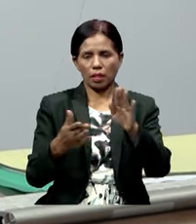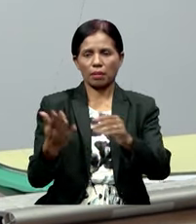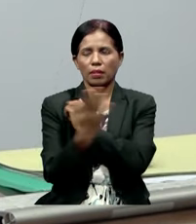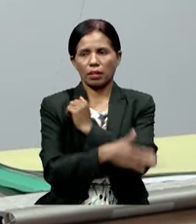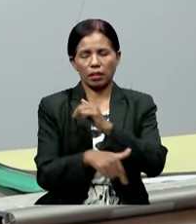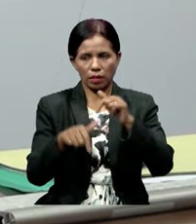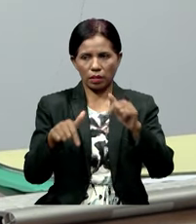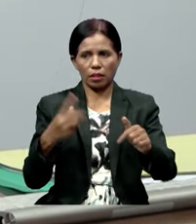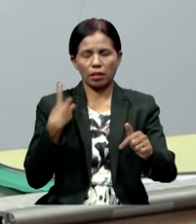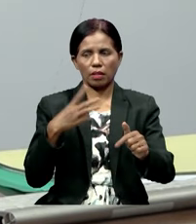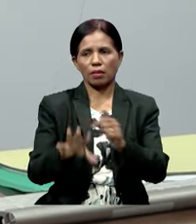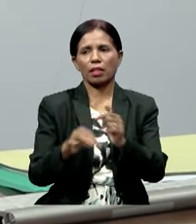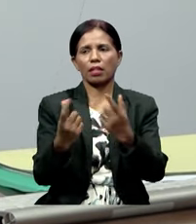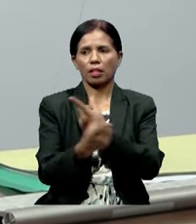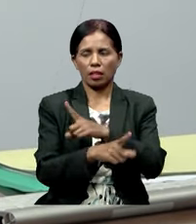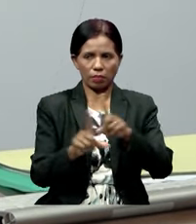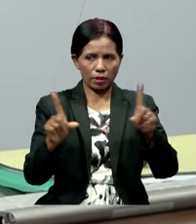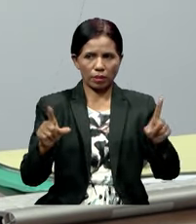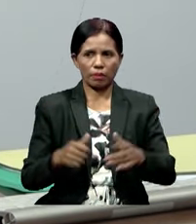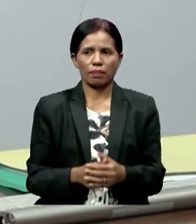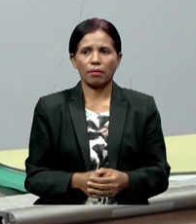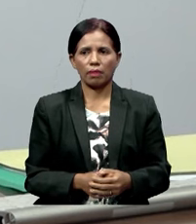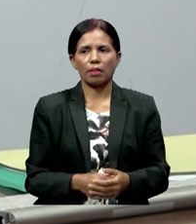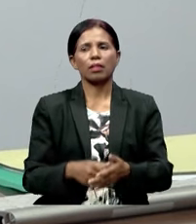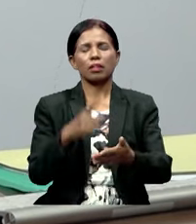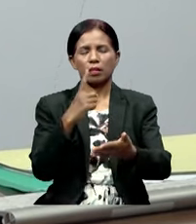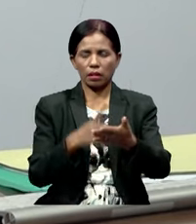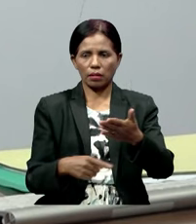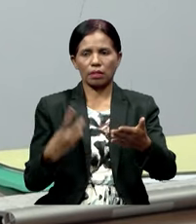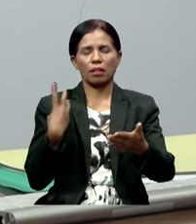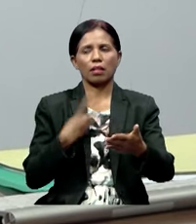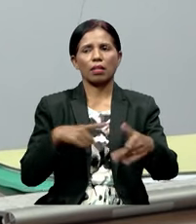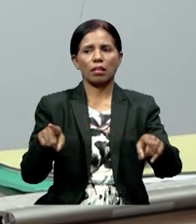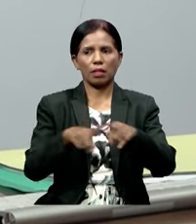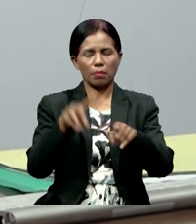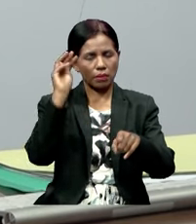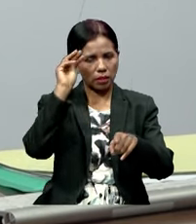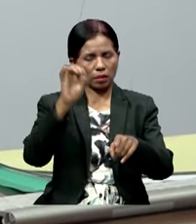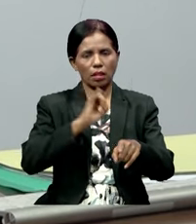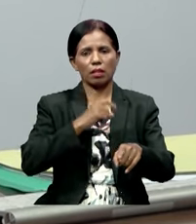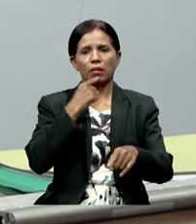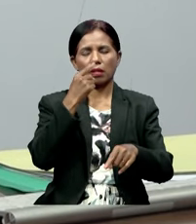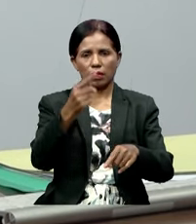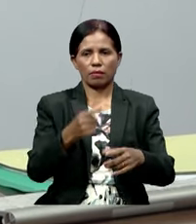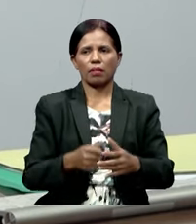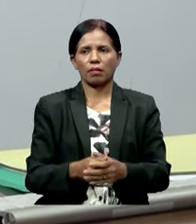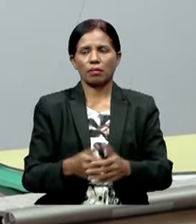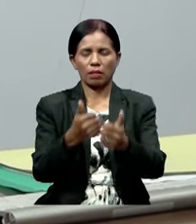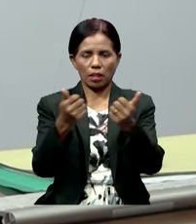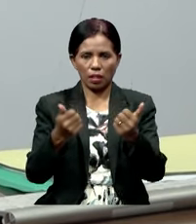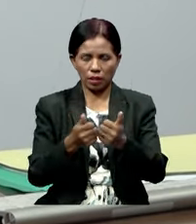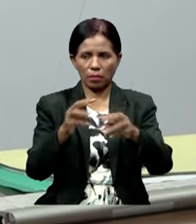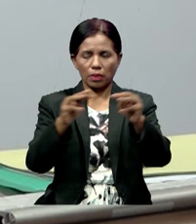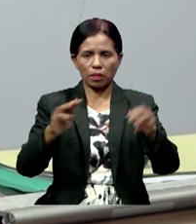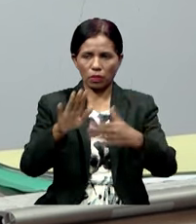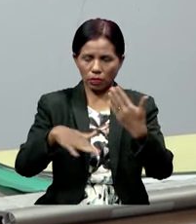inheta pela falita na liberdade. Então, saída maca no dan ministro Corondor, ao sempre orienta, para arte marciais o tudo,